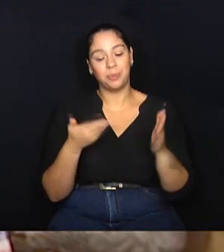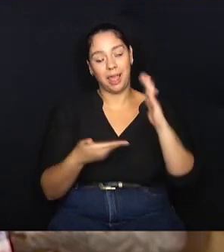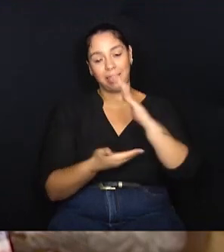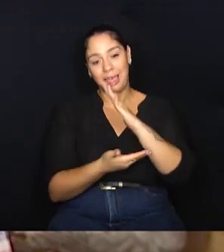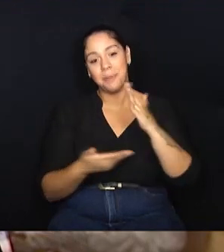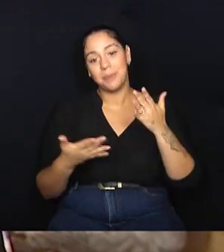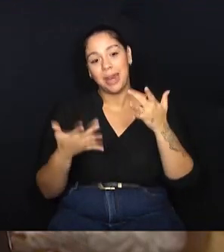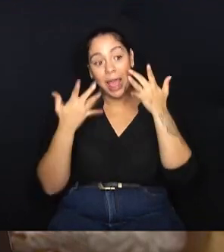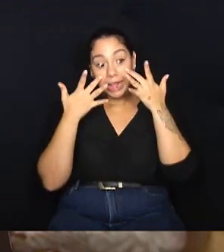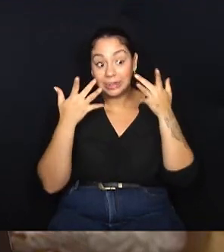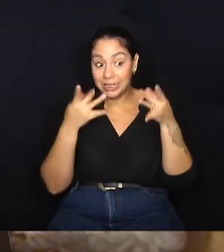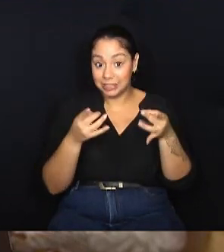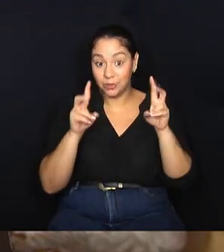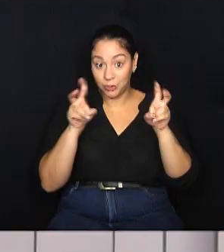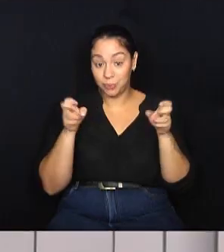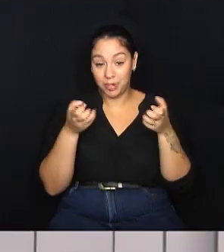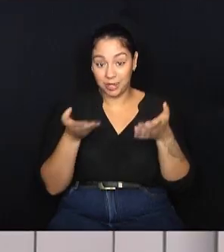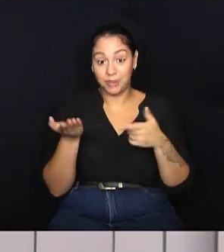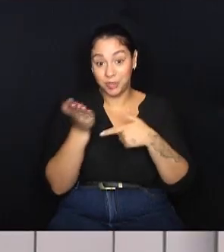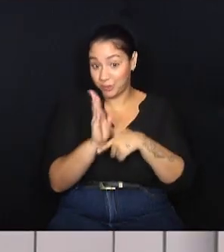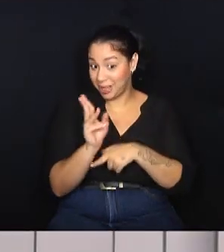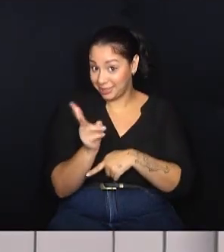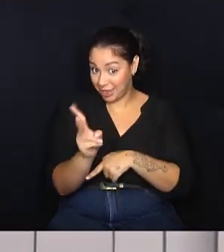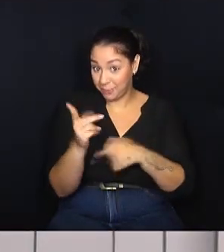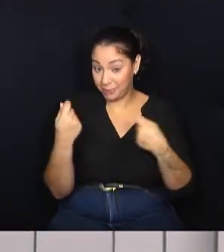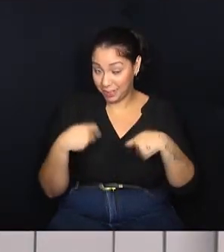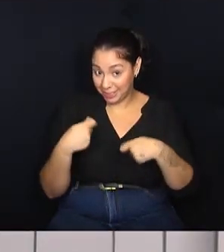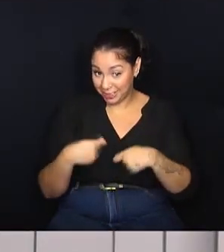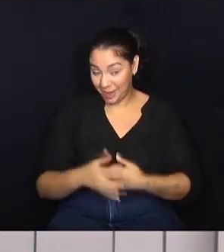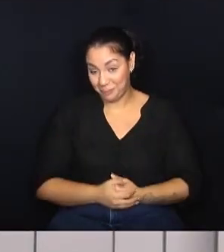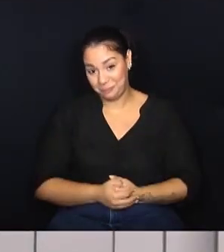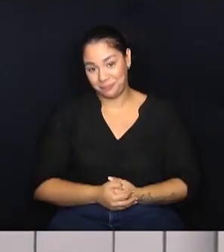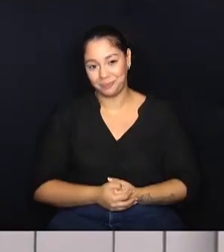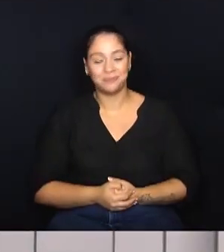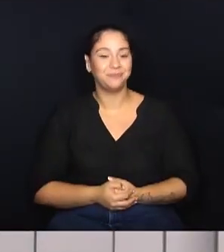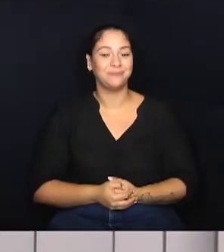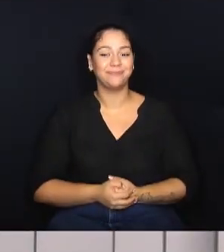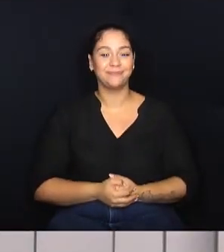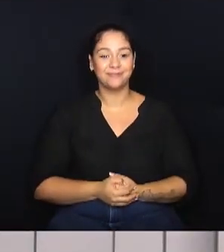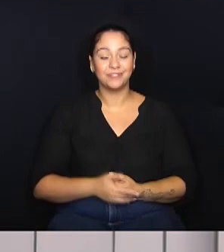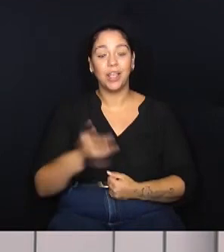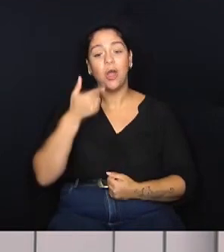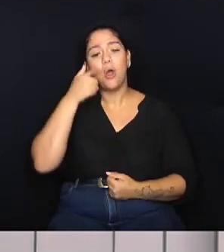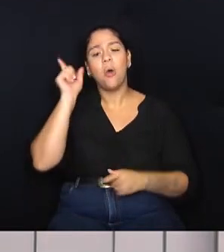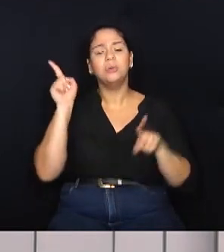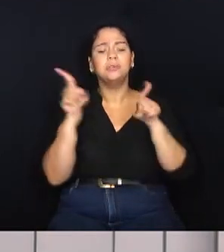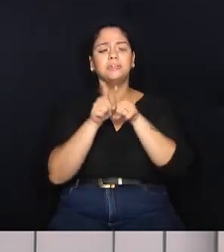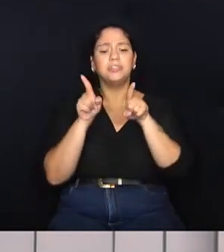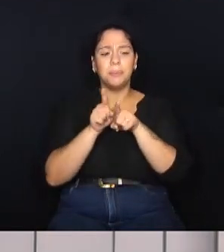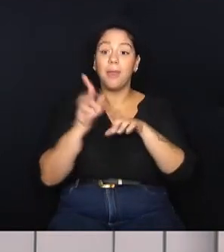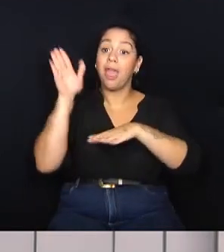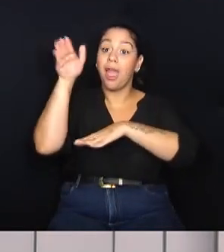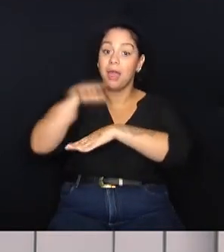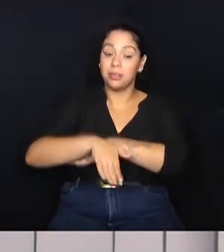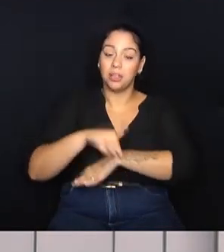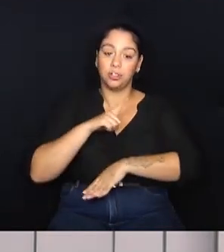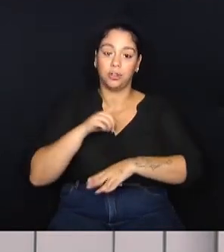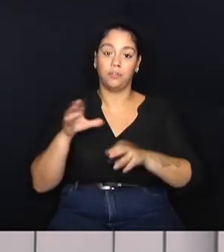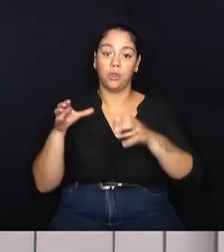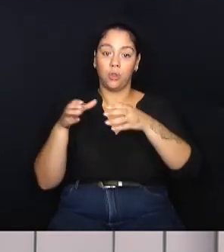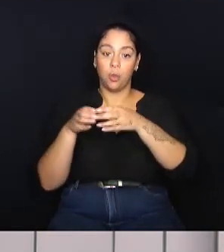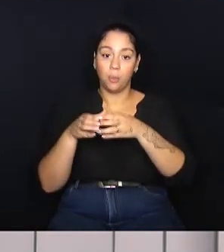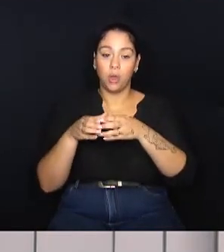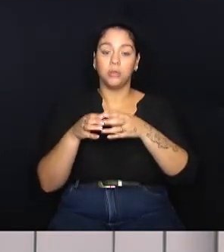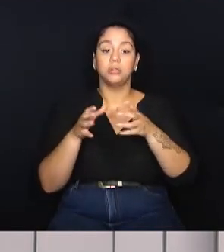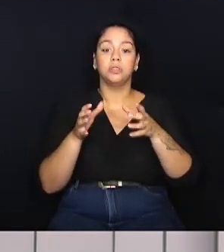contribuir sempre que necessário. E ontem também, mais à tarde, a Comissão de Constituição e Legalidade